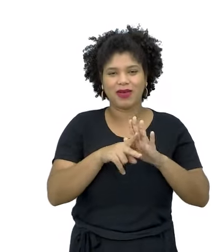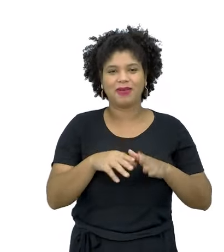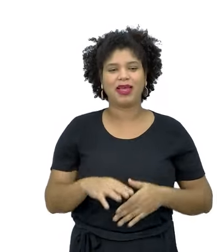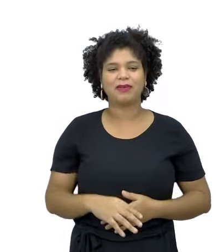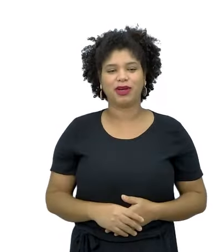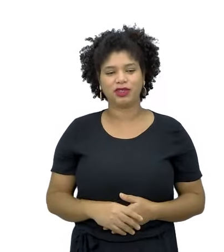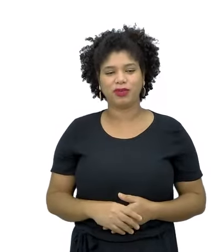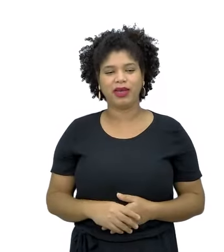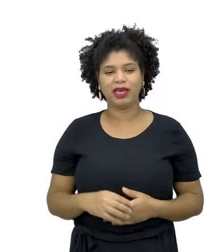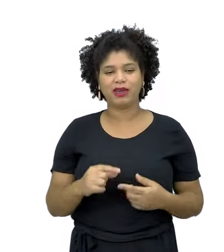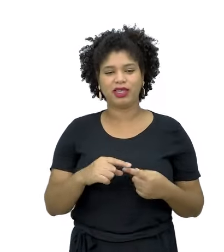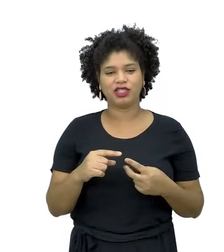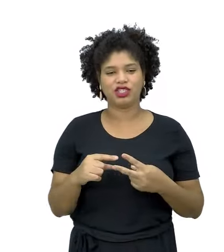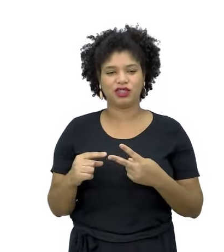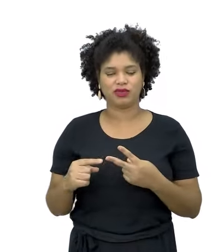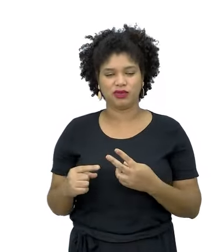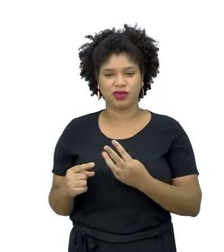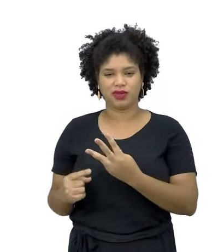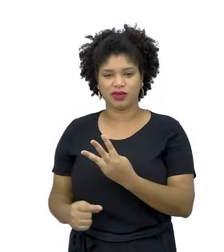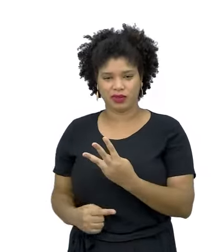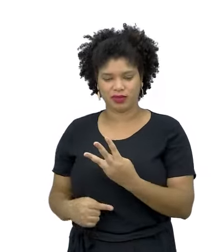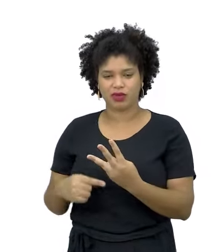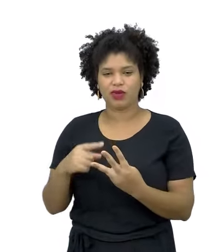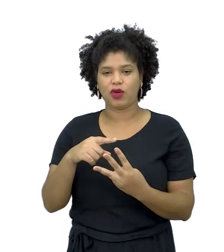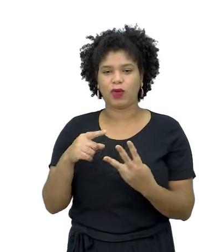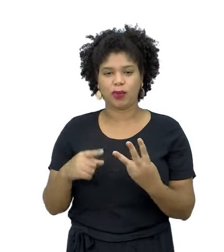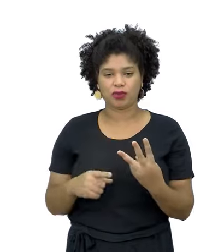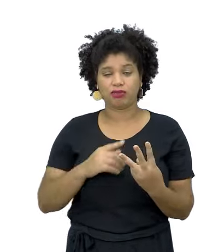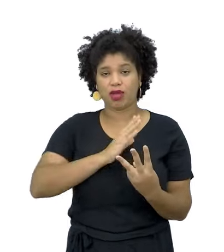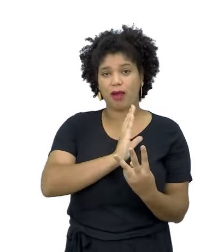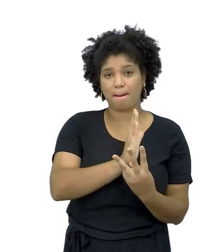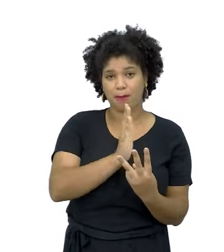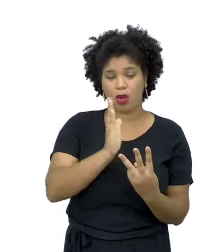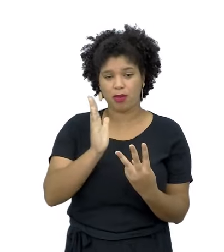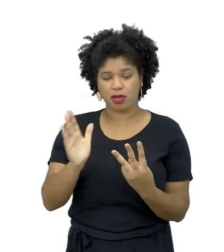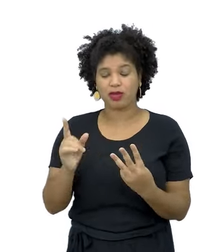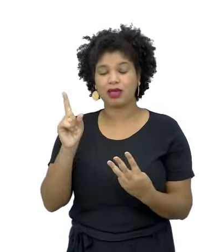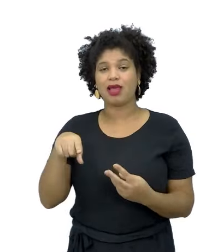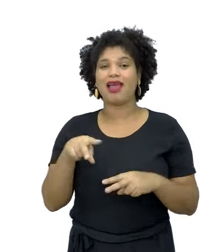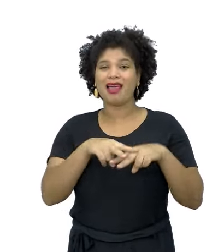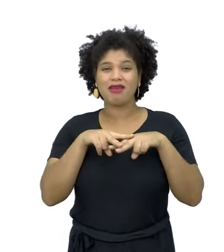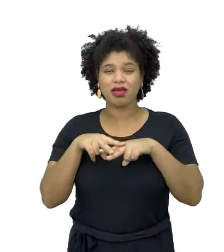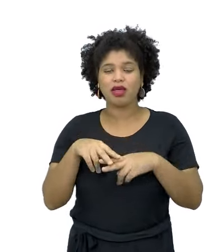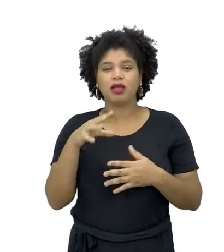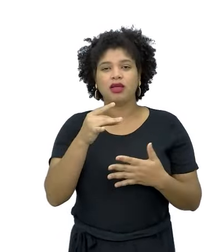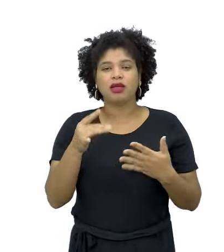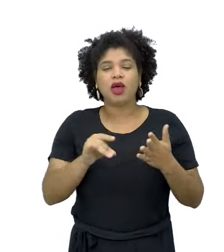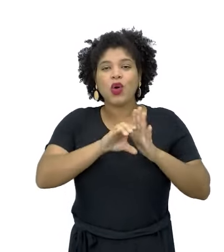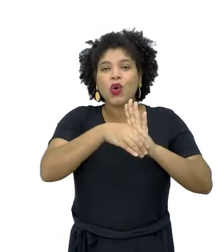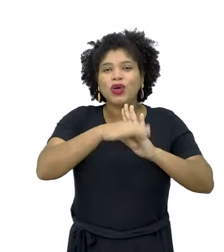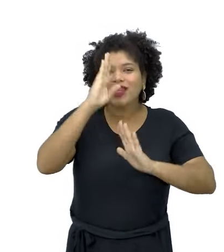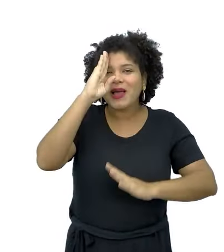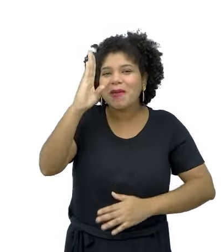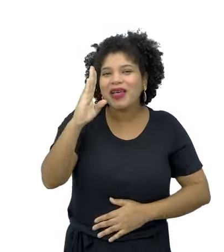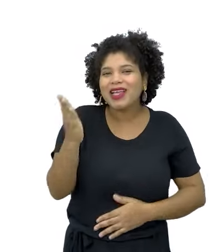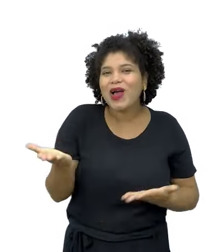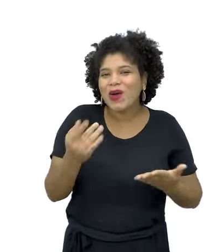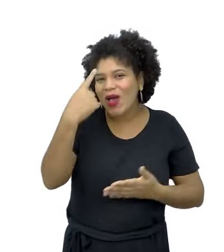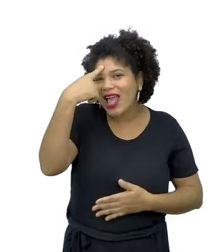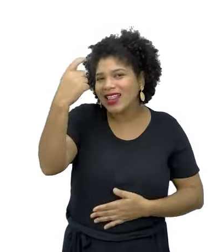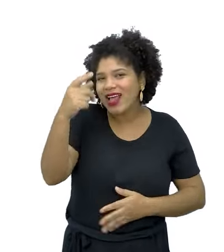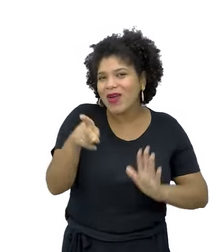da formação de etapa, que a gente revisita, né, os principais conceitos e ideias discutidas